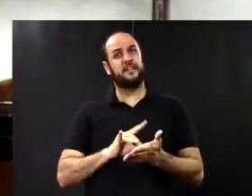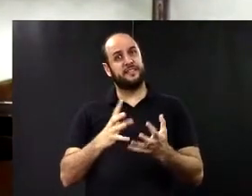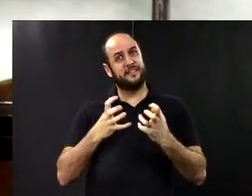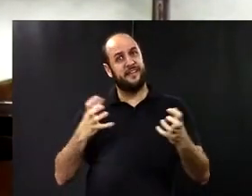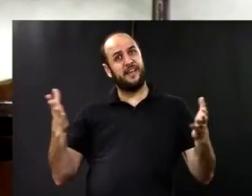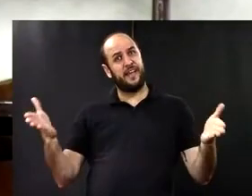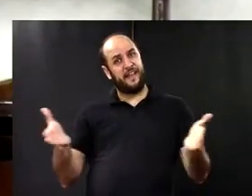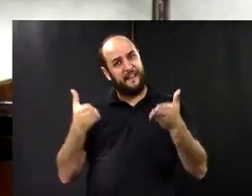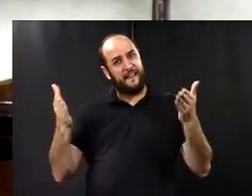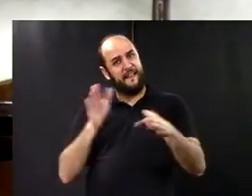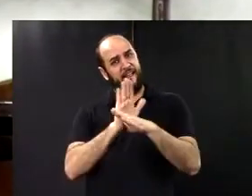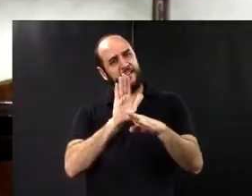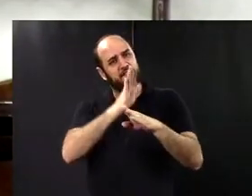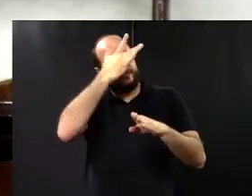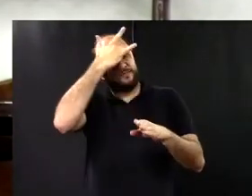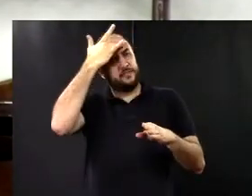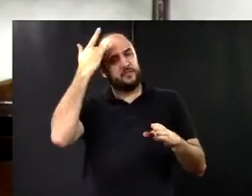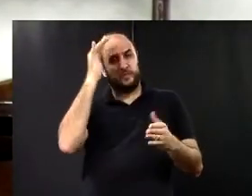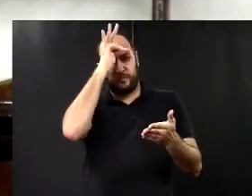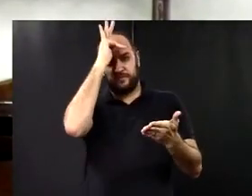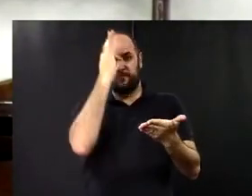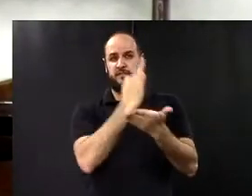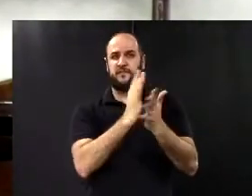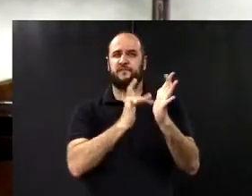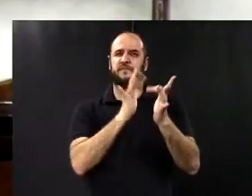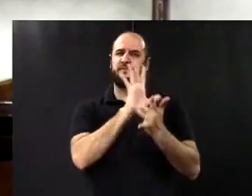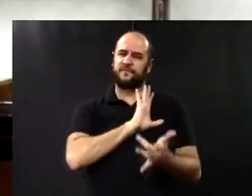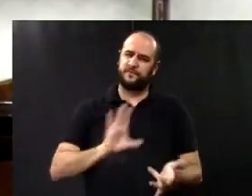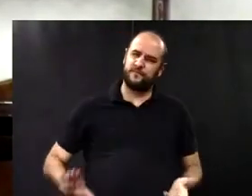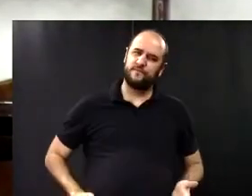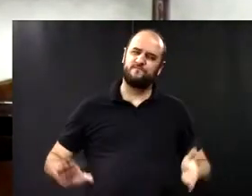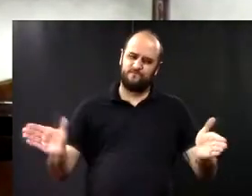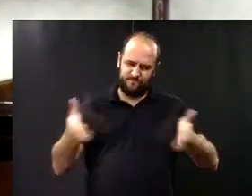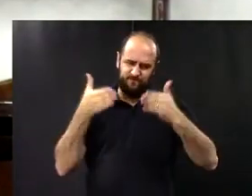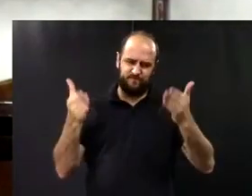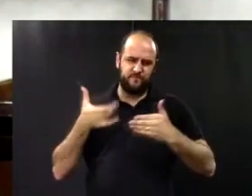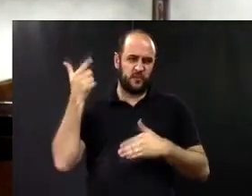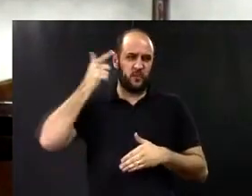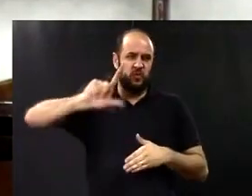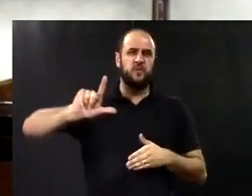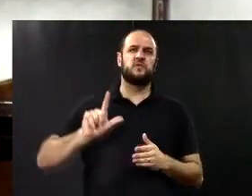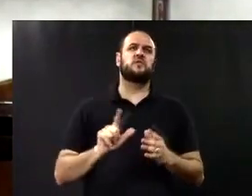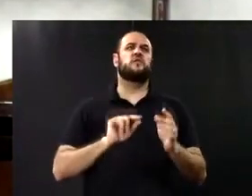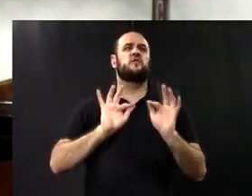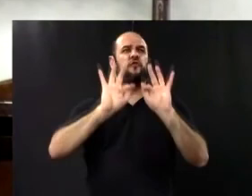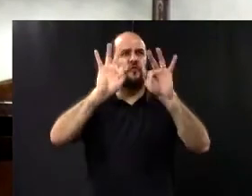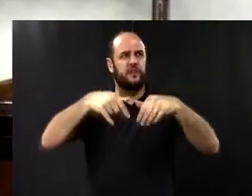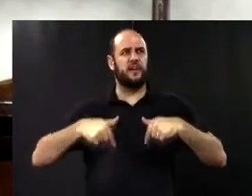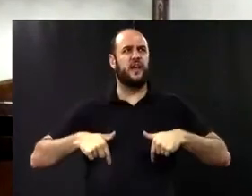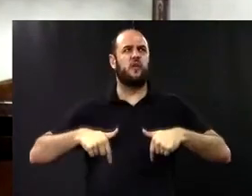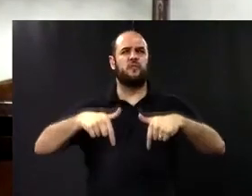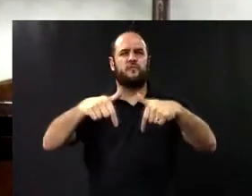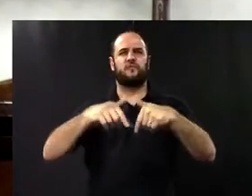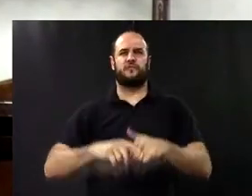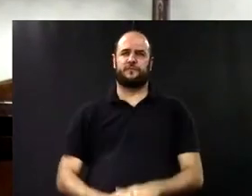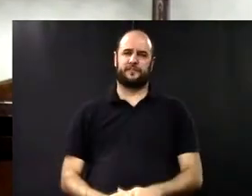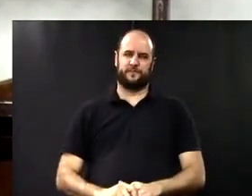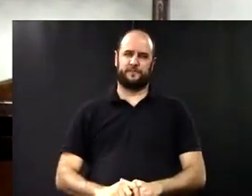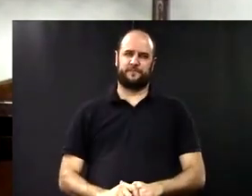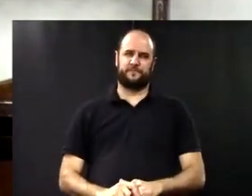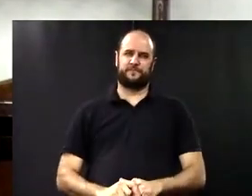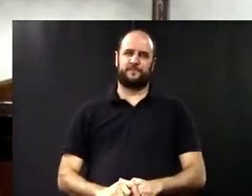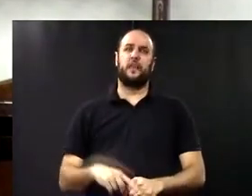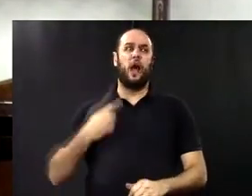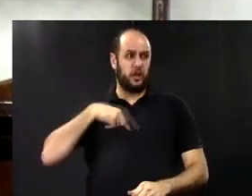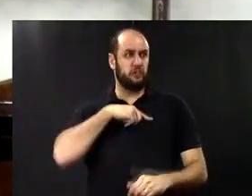irmãos a desenvolverem a fé em Cristo, a fim de completarem a corrida. Somos falhos, sem dúvida nenhuma,